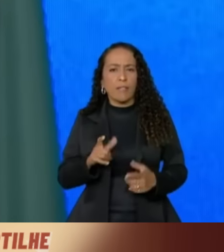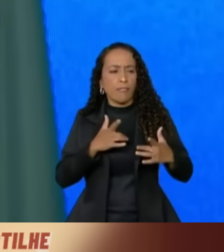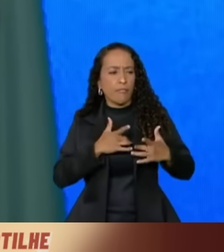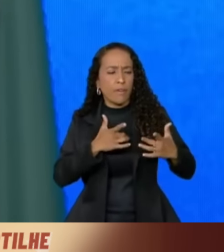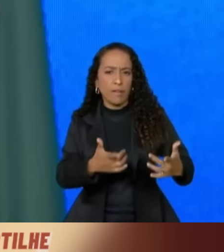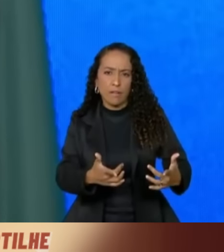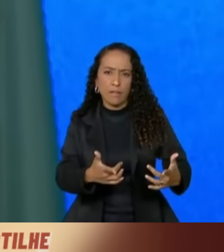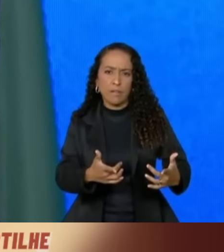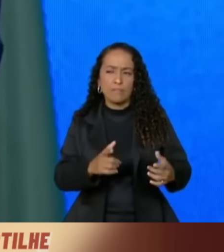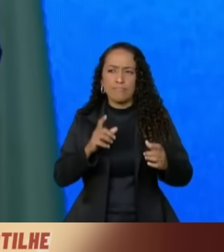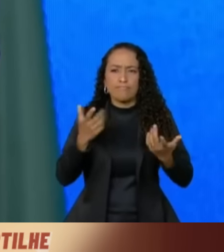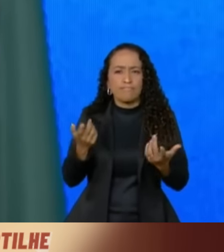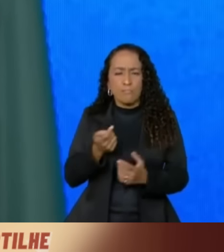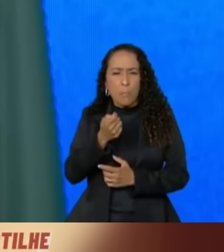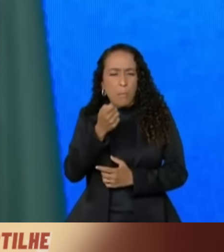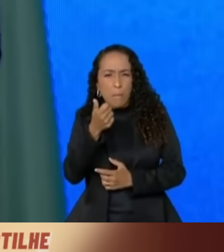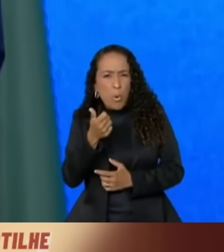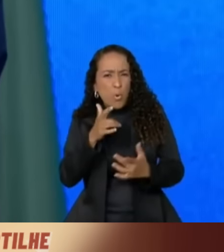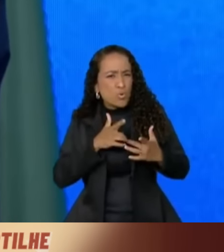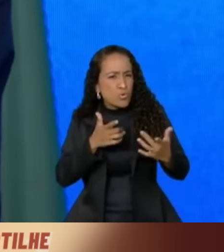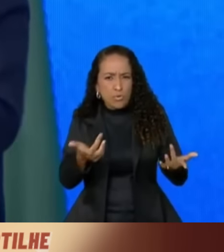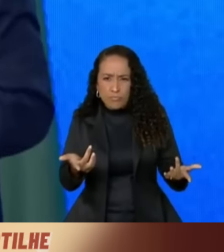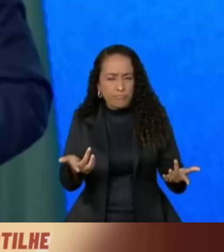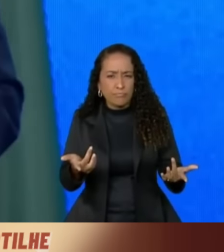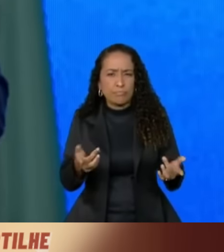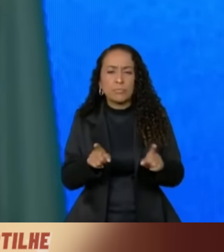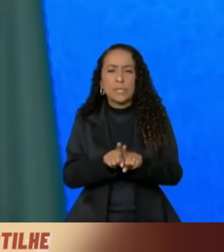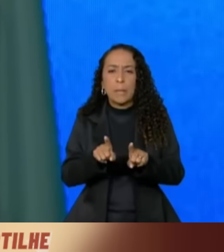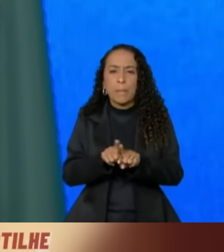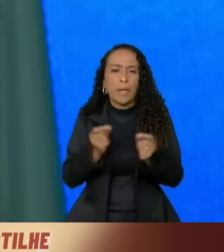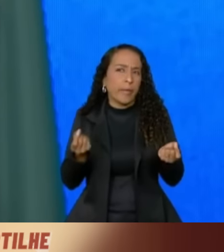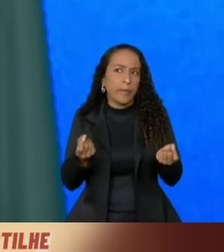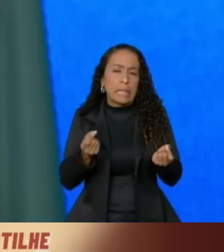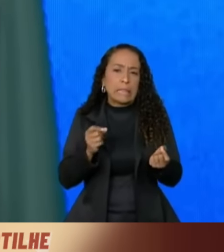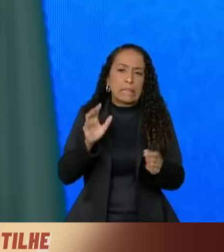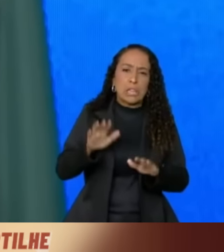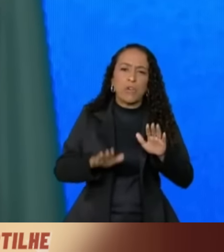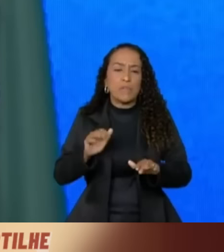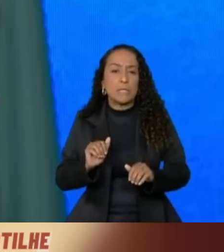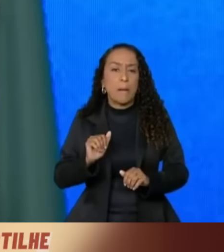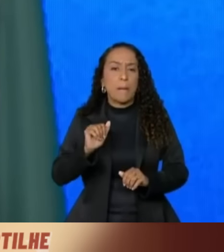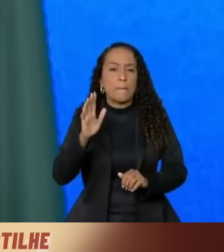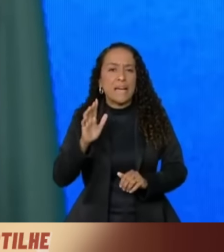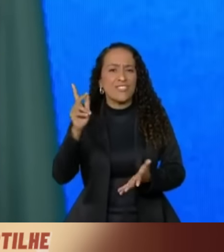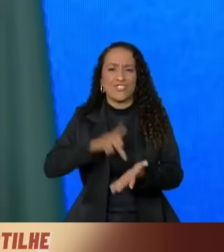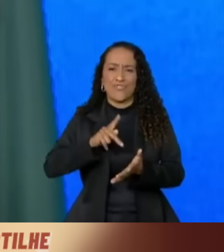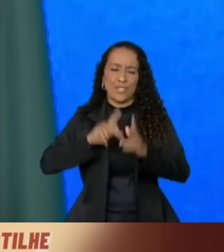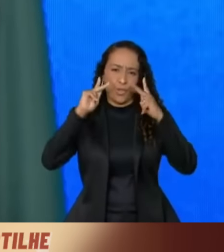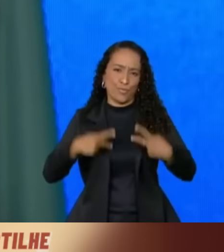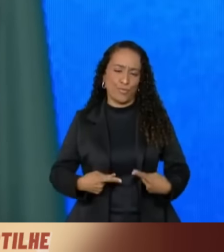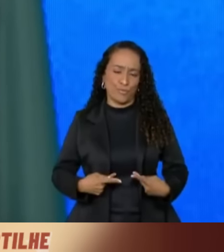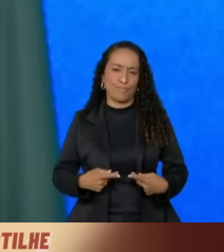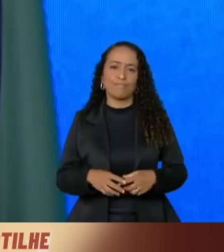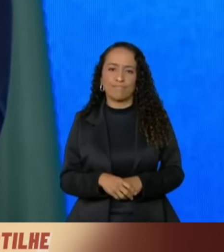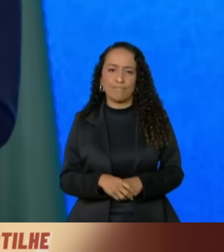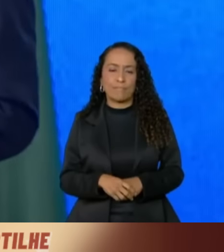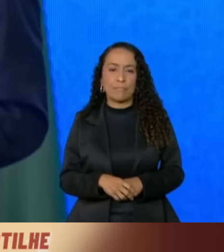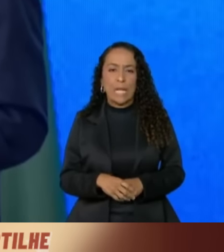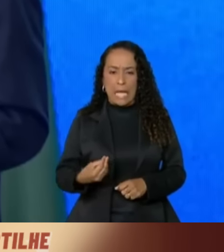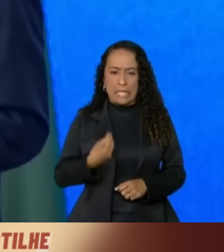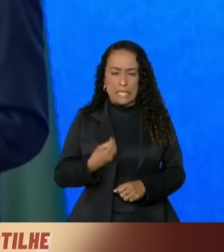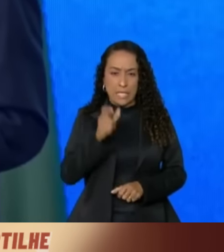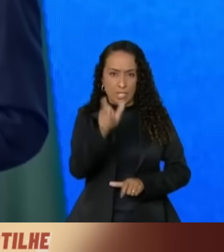fraterno, de ser um pouco solidário e de ser um pouco, quem sabe, mais de verdade humano. A existência